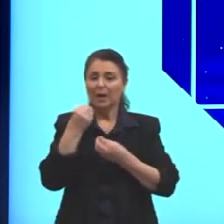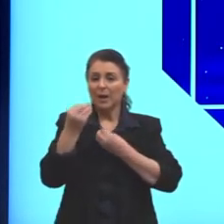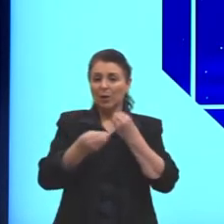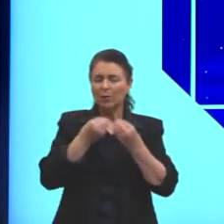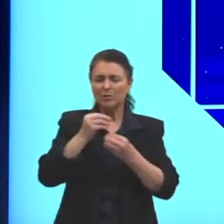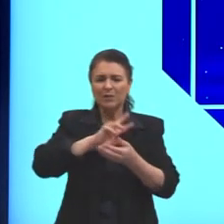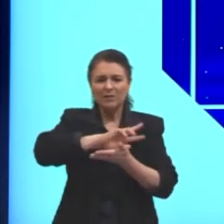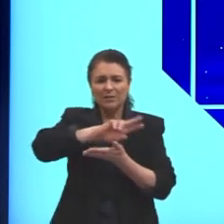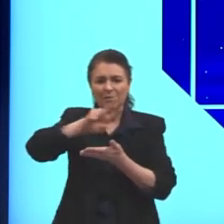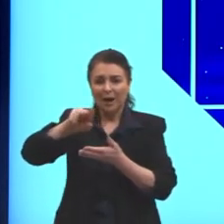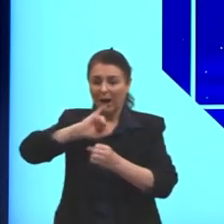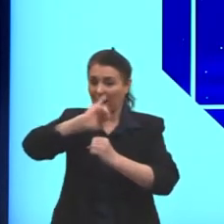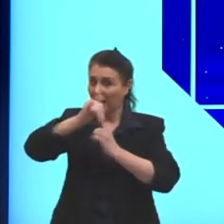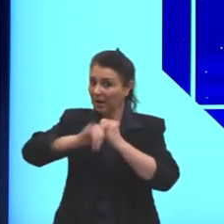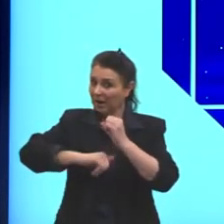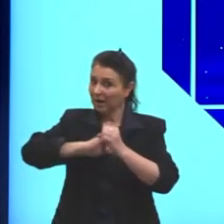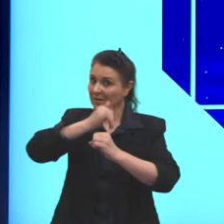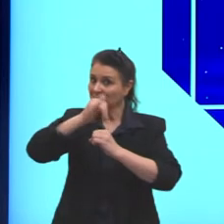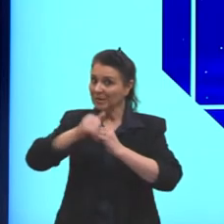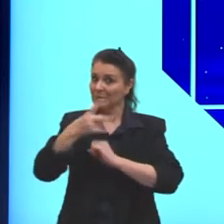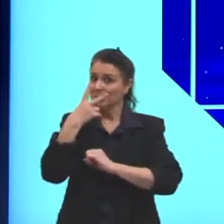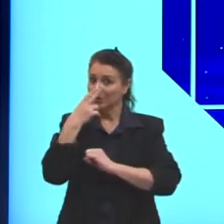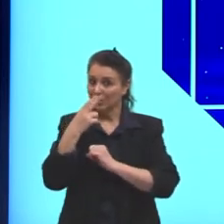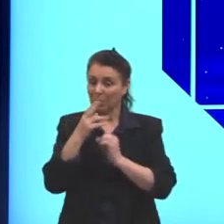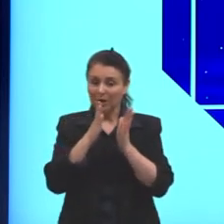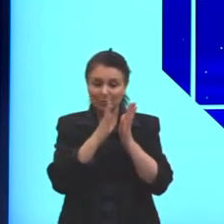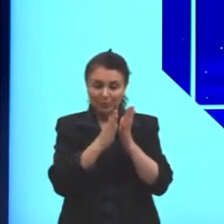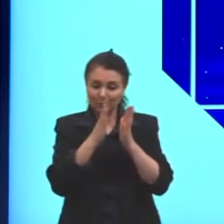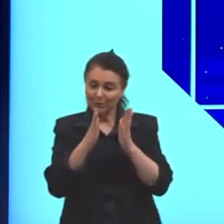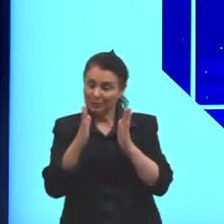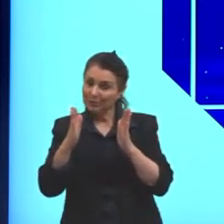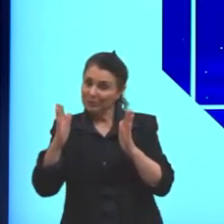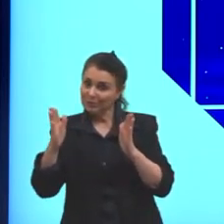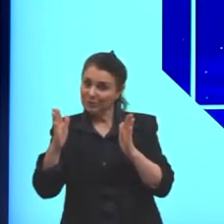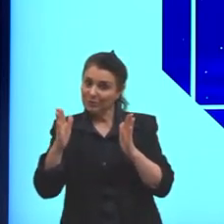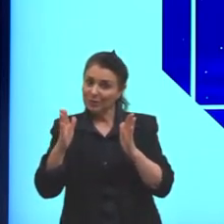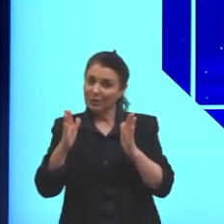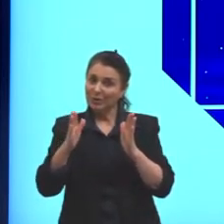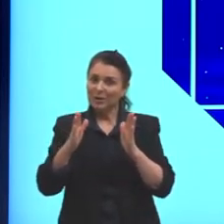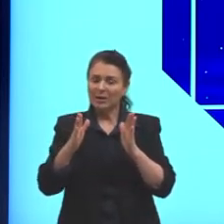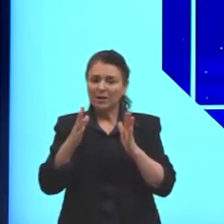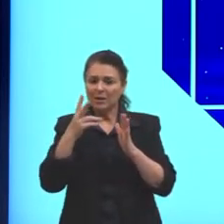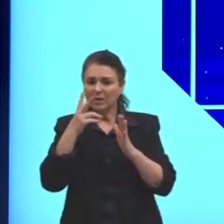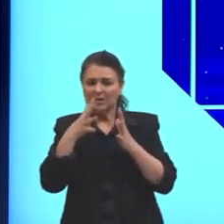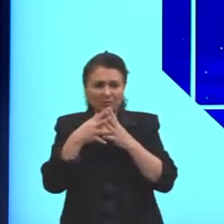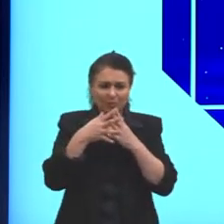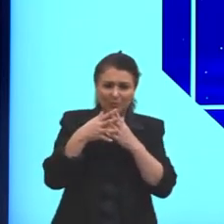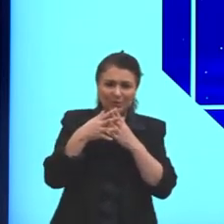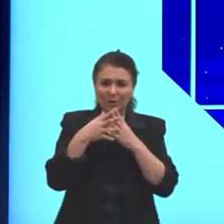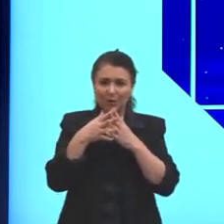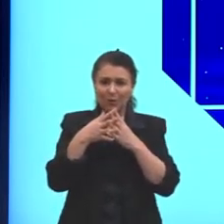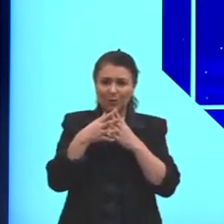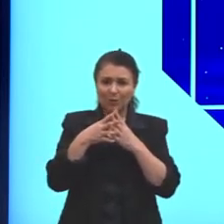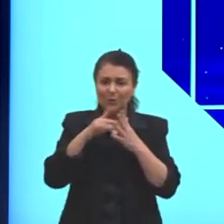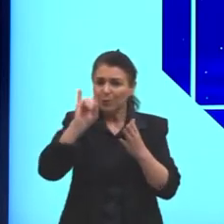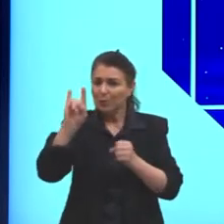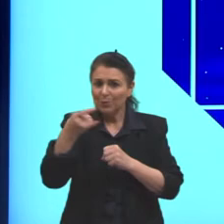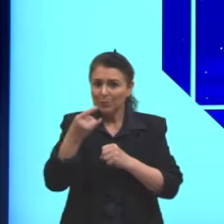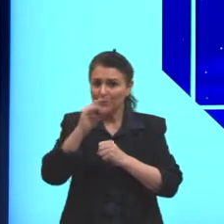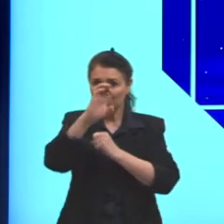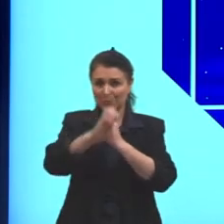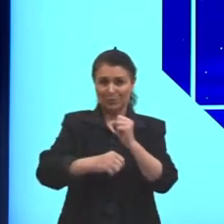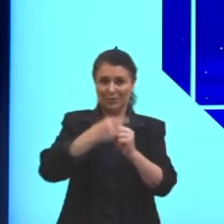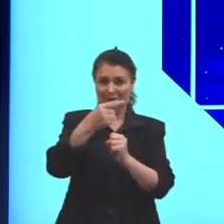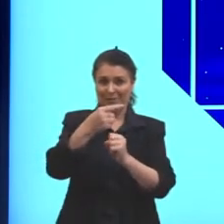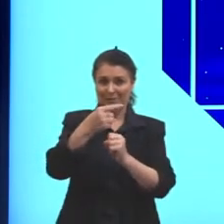tivesse vários átomos né Desse tipo aqui um do ladinho do outro e ele se confundem com esse daqui né com esse último elétron